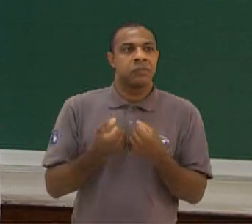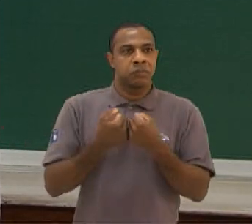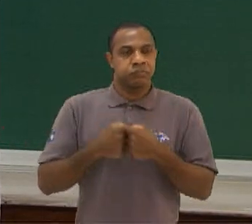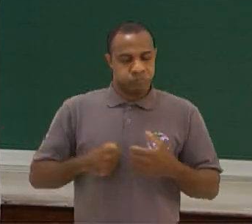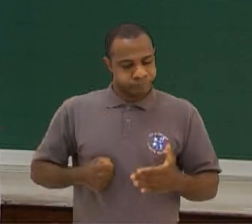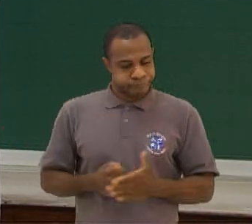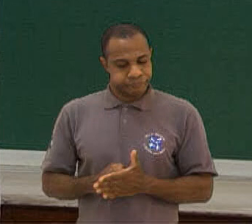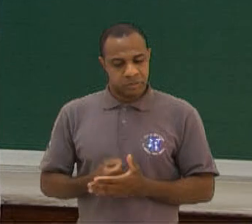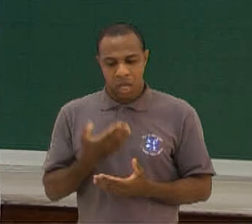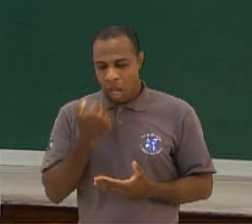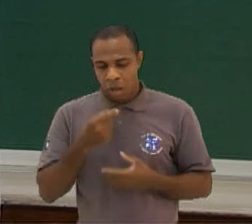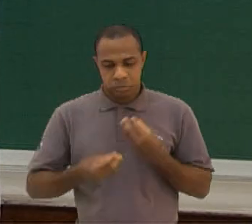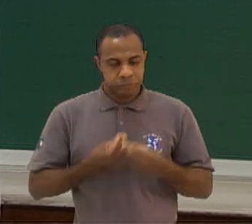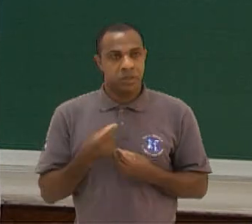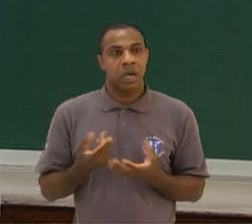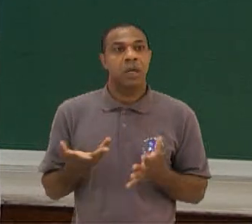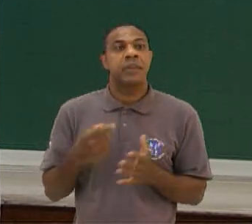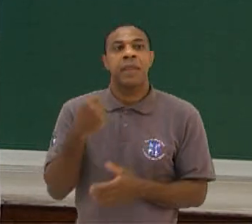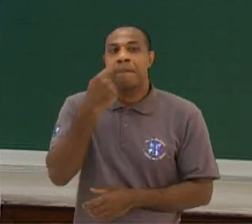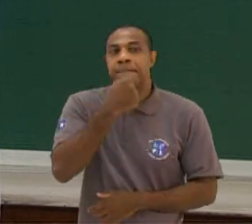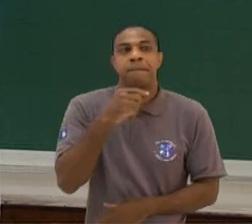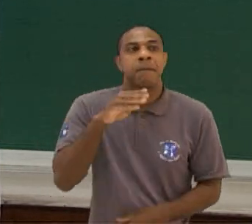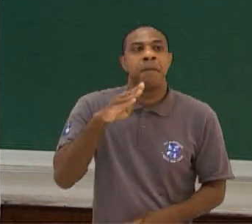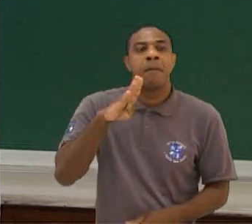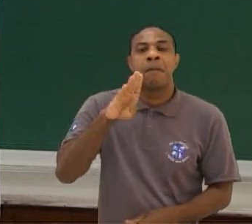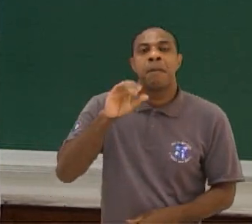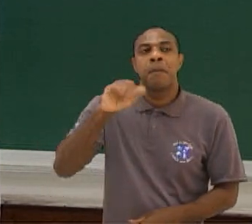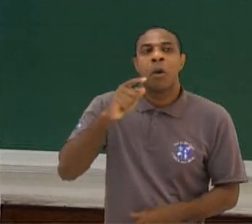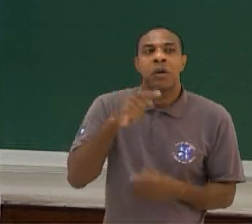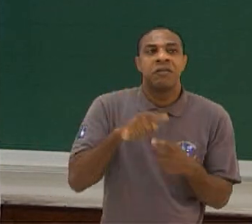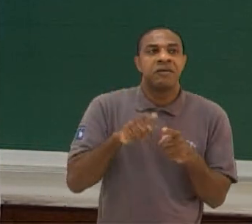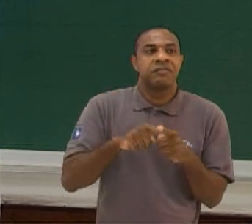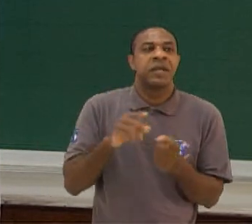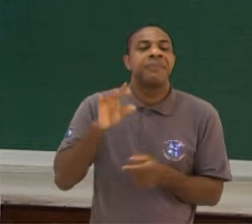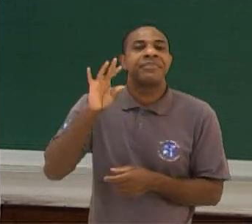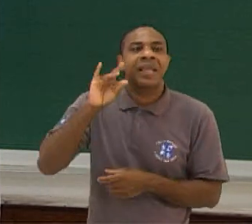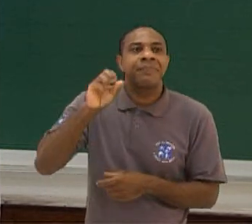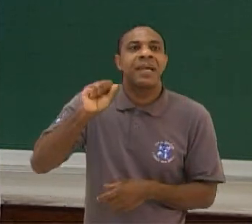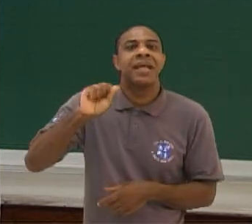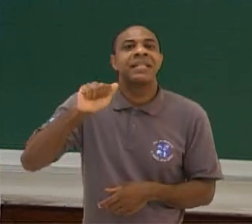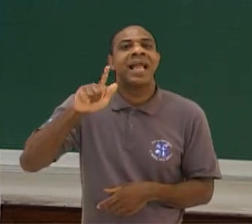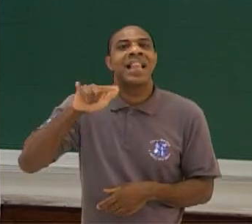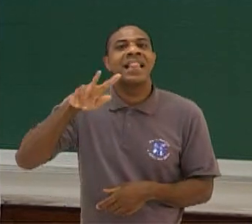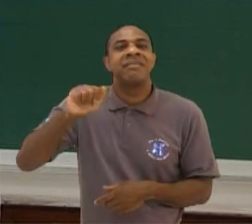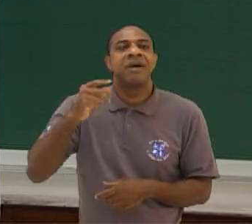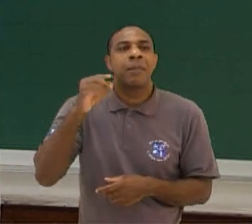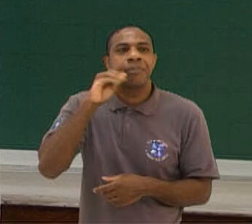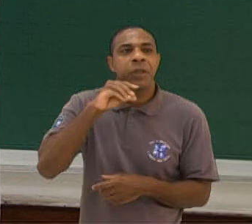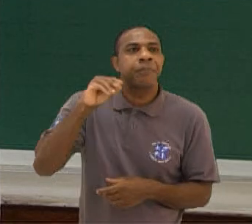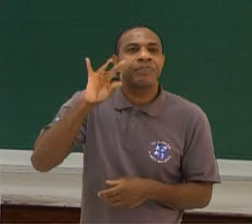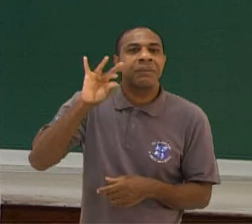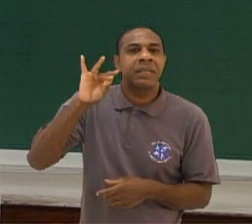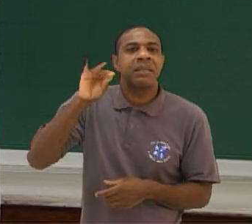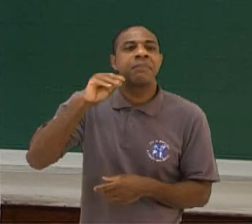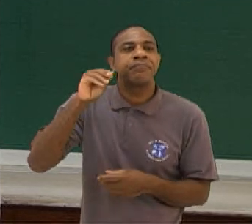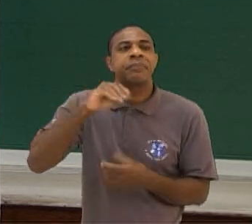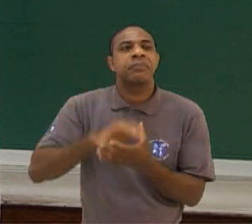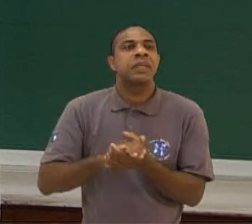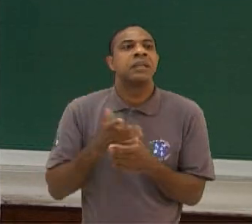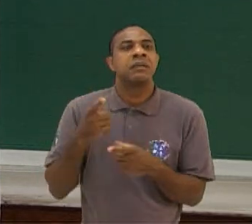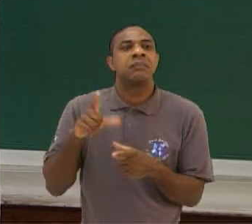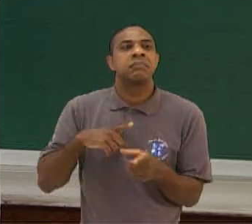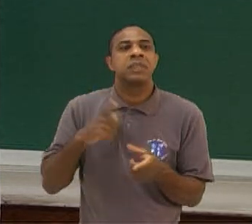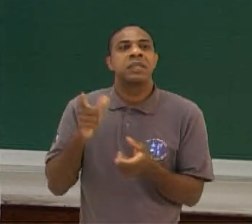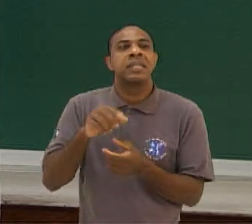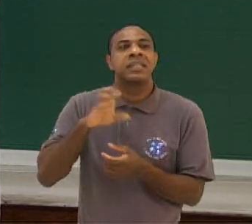específico na boca aqui. Então, eu vou produzir um suco digestivo, que eu vou denominar saliva, e esse suco digestivo, ele tem uma